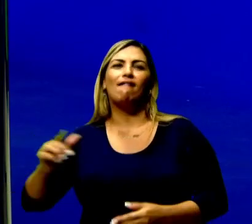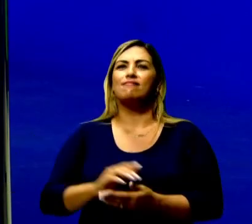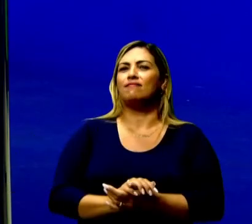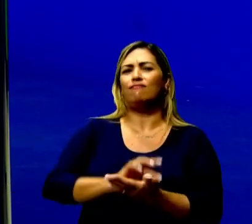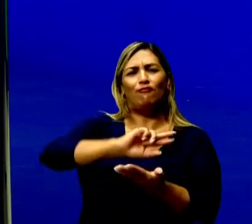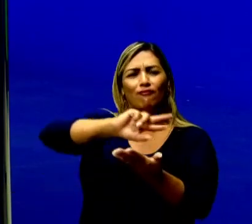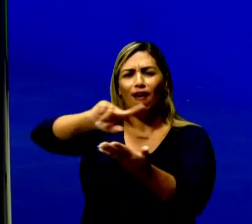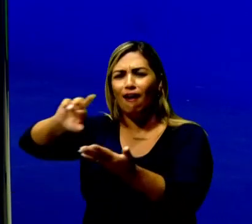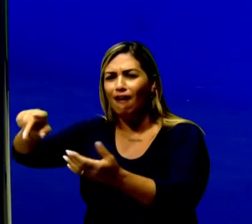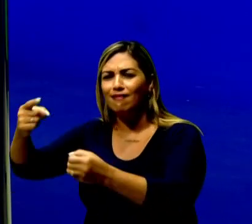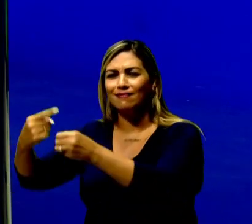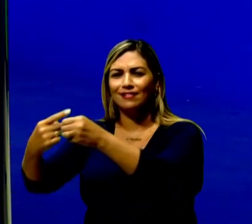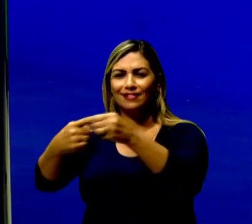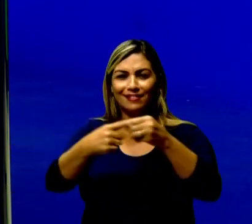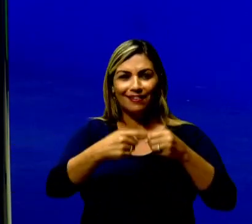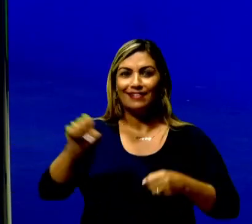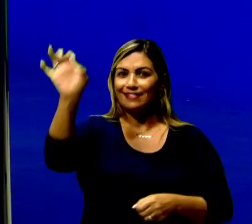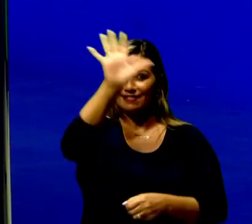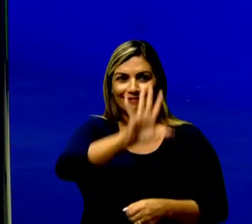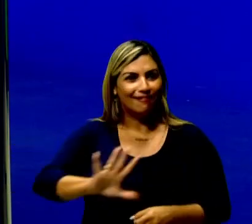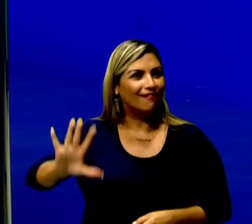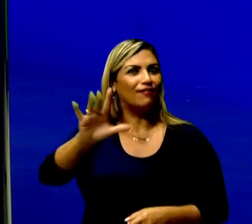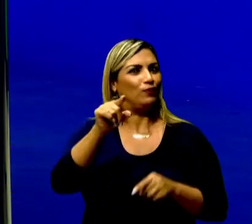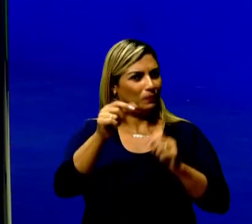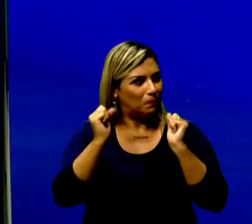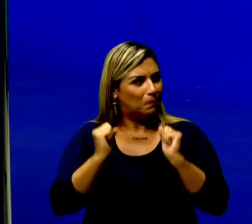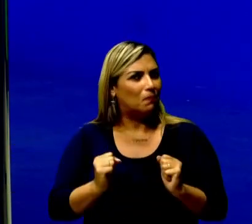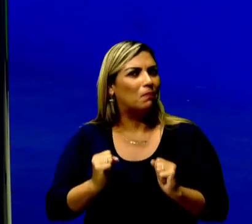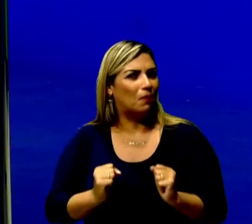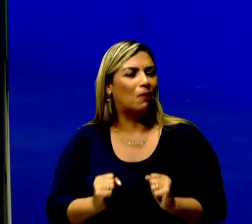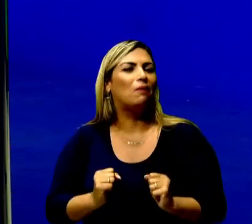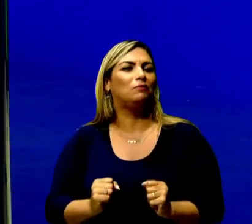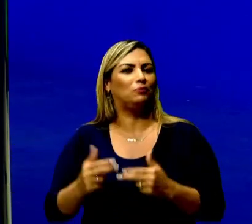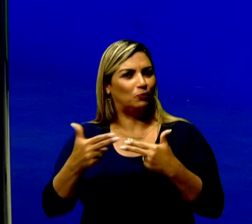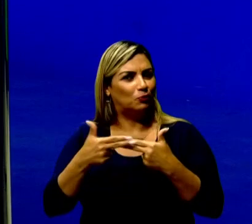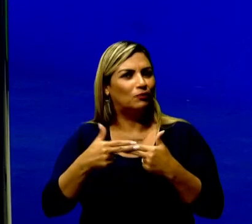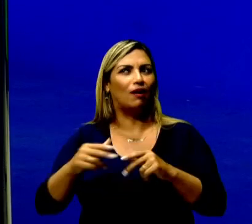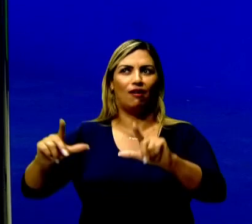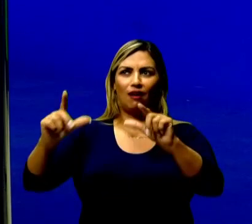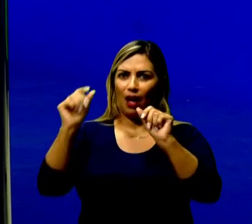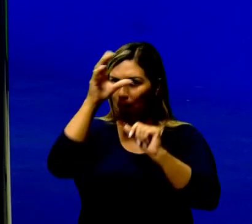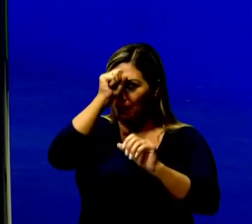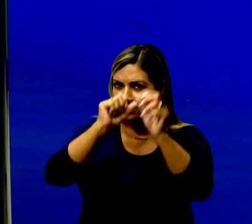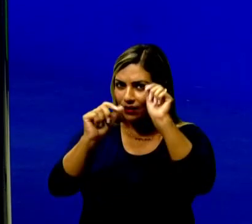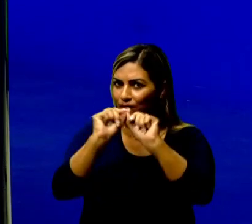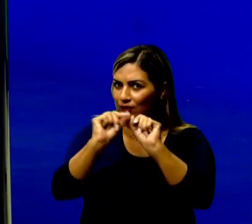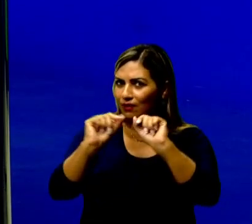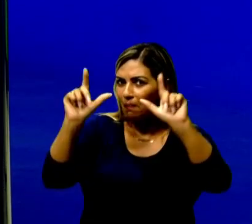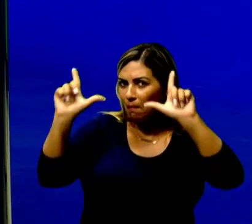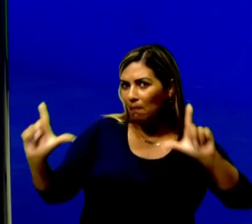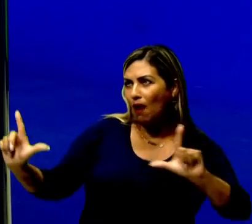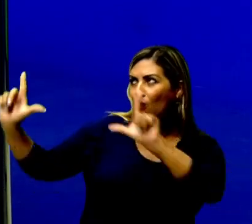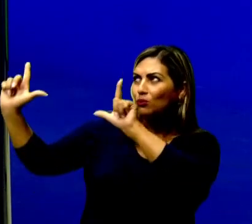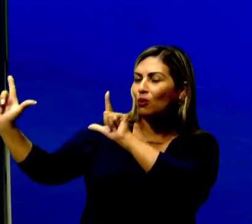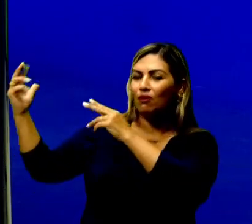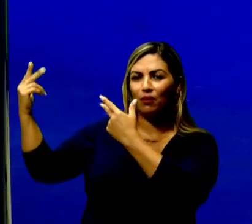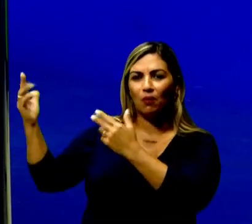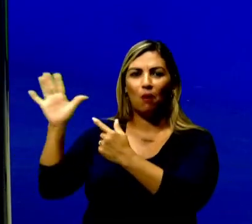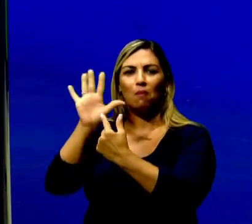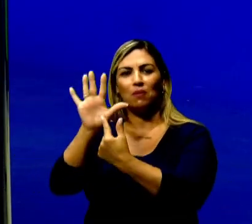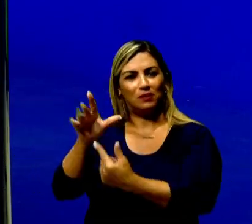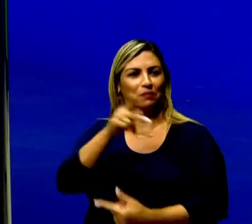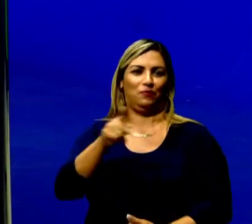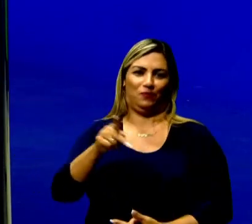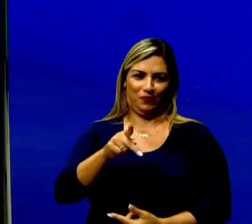baliza em todas essas cidades deste estado que você pudesse fazer o seu alto dó e aprender e mostrar para sua professora